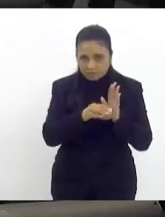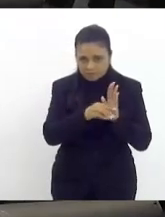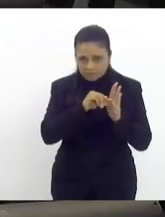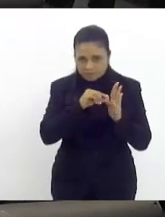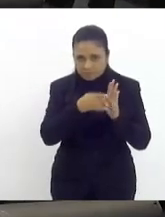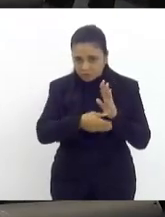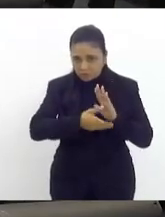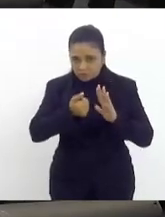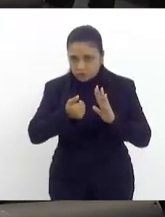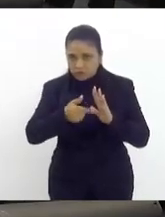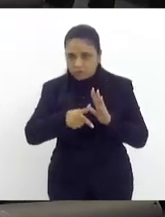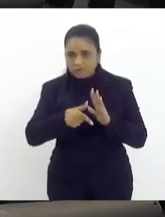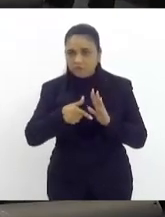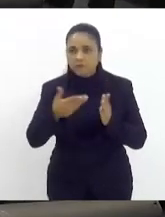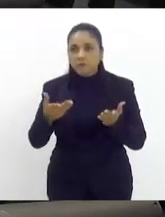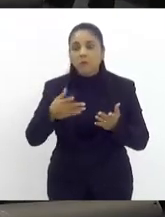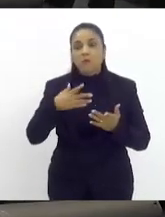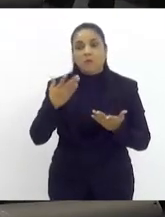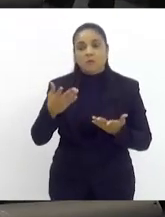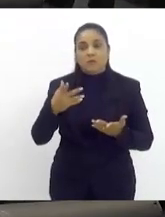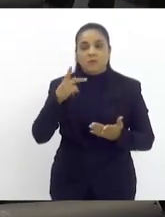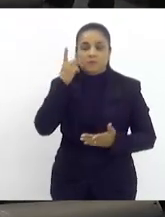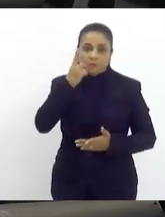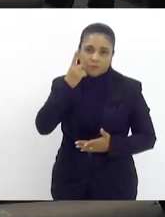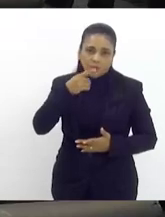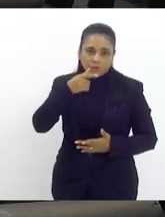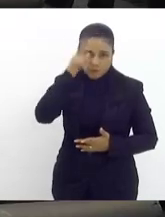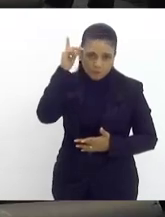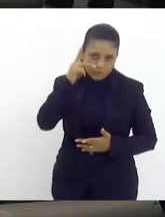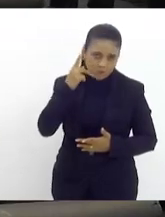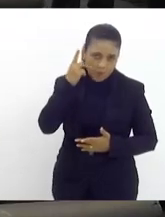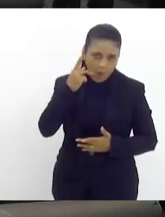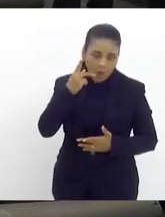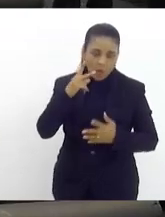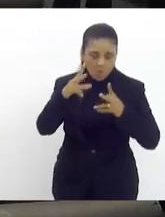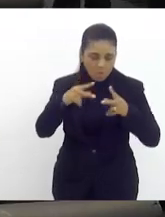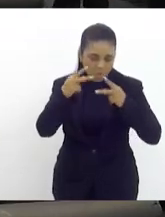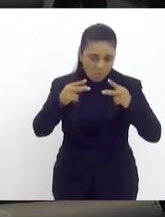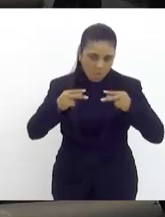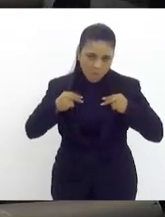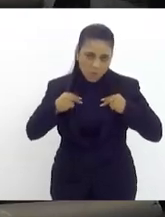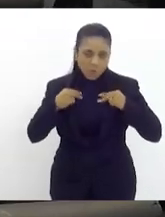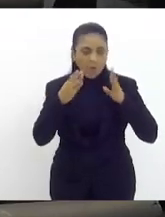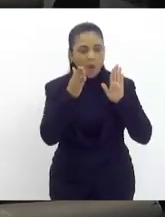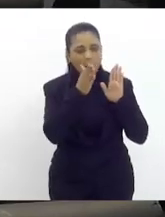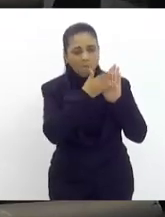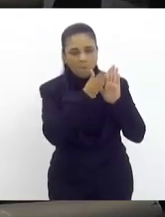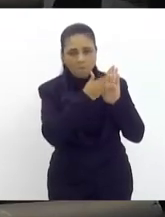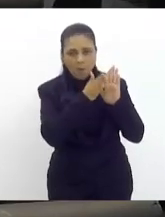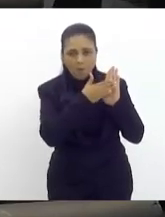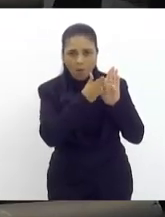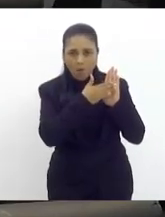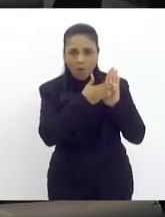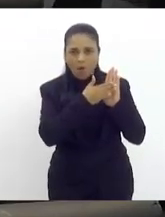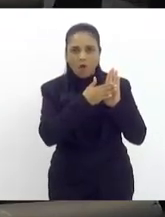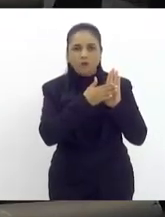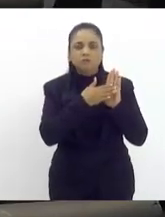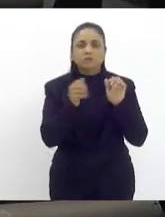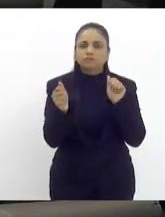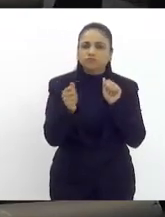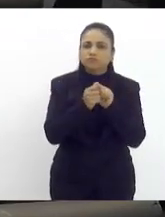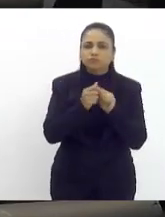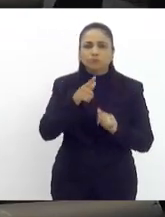Presidente. Deputado Luiz Paulo, embora muito meritória a proposta de Vossa Excelência com a deputada Lucinha e com o